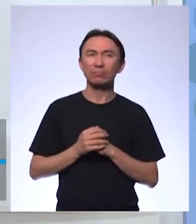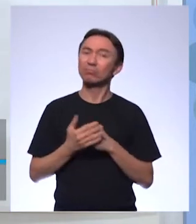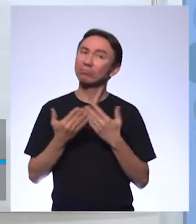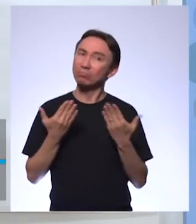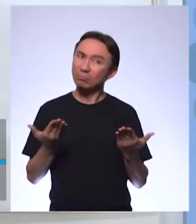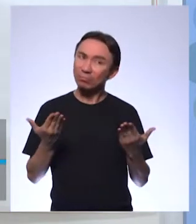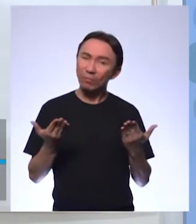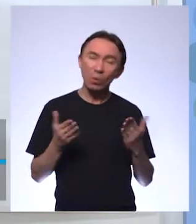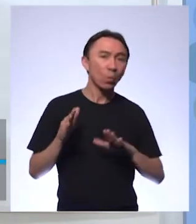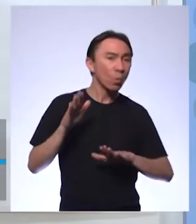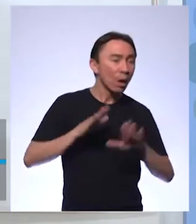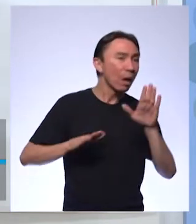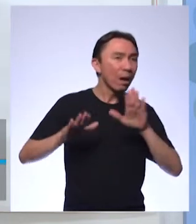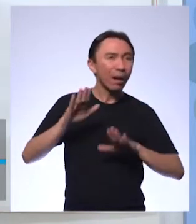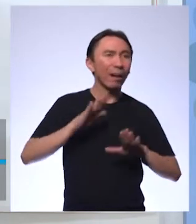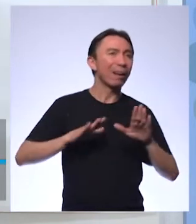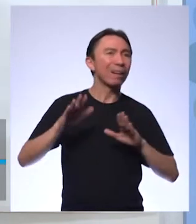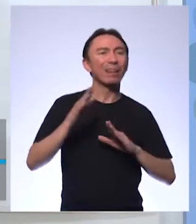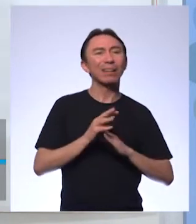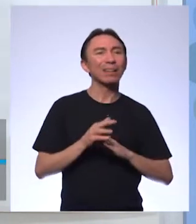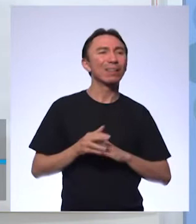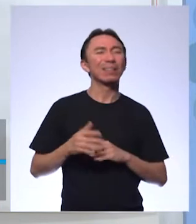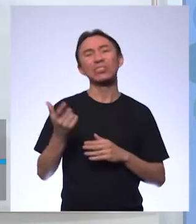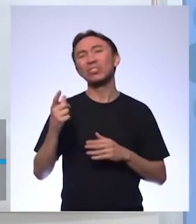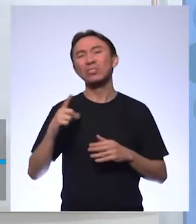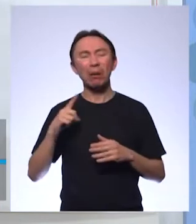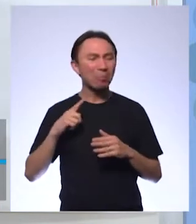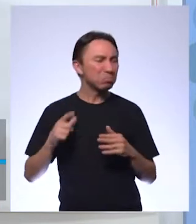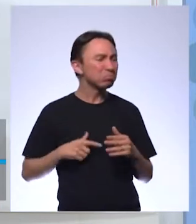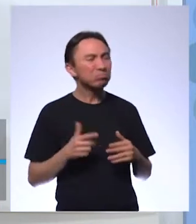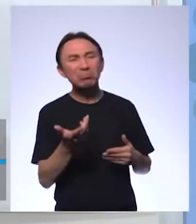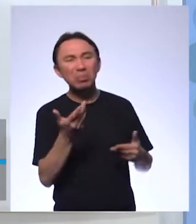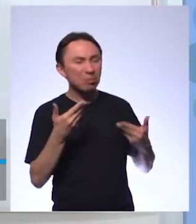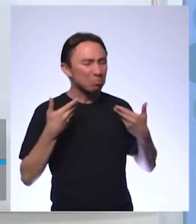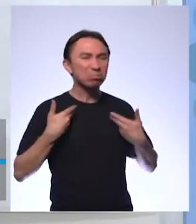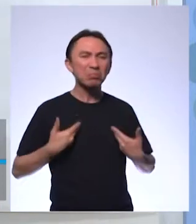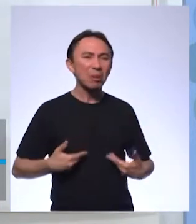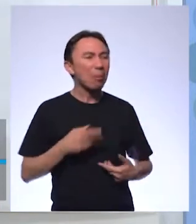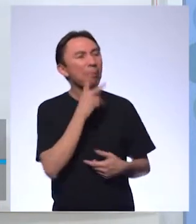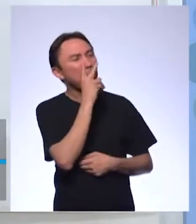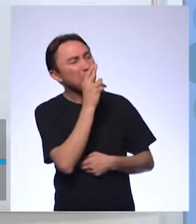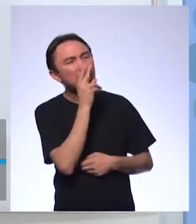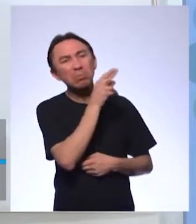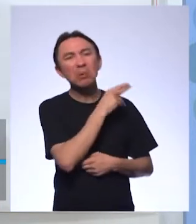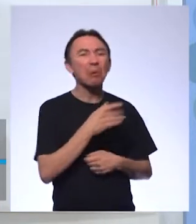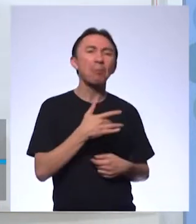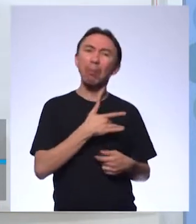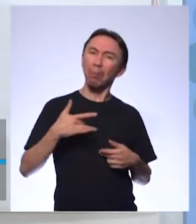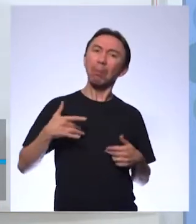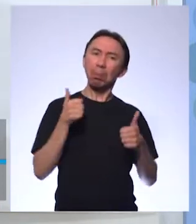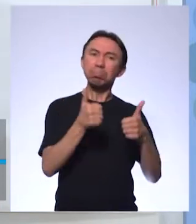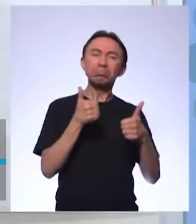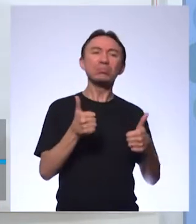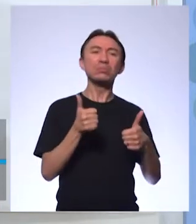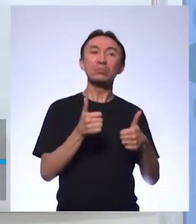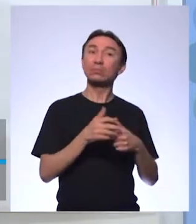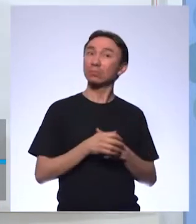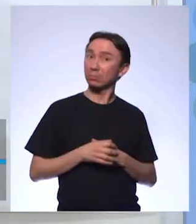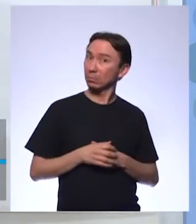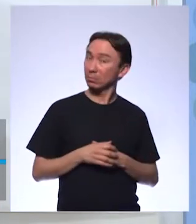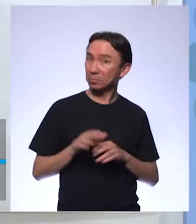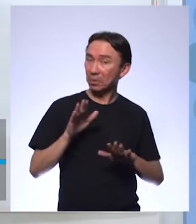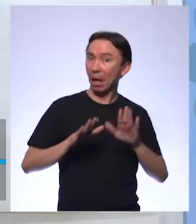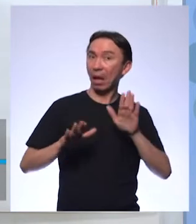tem que tomar muito cuidado. Só pela aparência eu achar que a pessoa é saudável, não é. E aí, o que vai